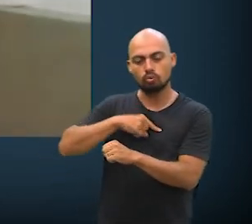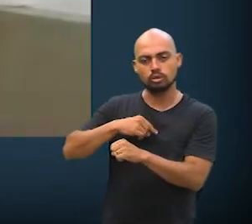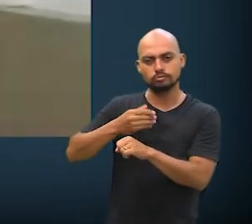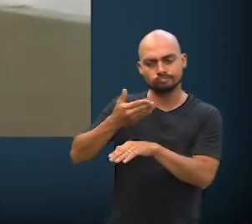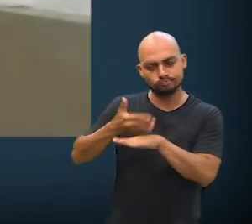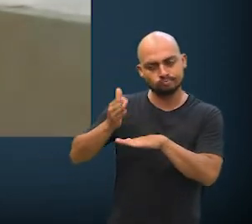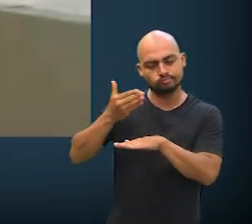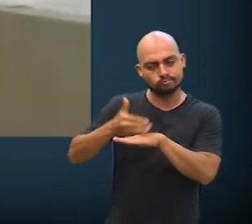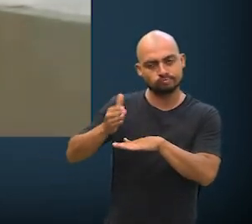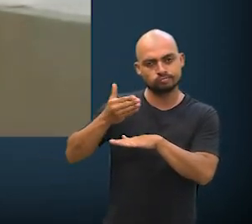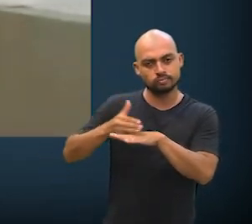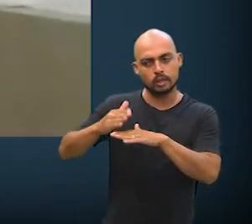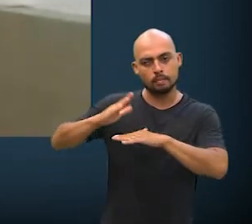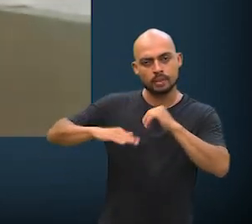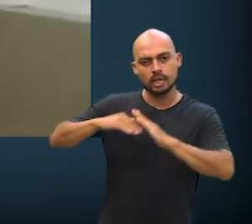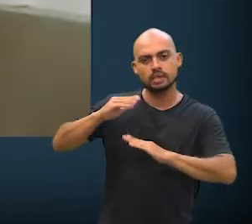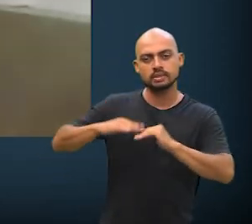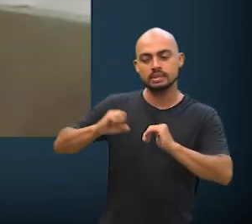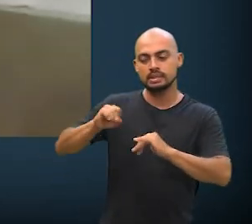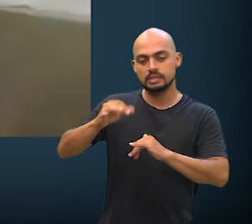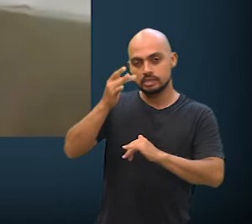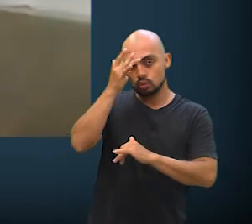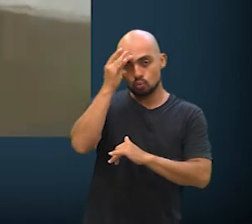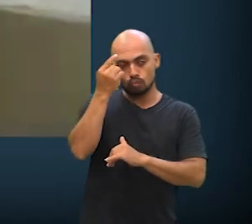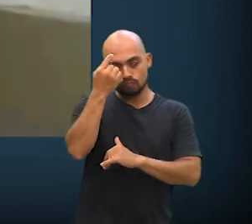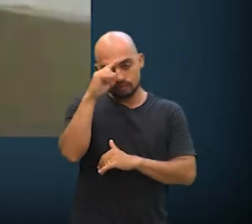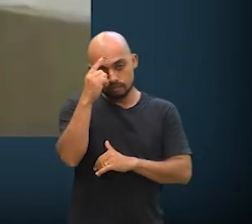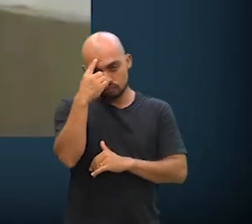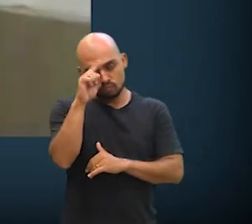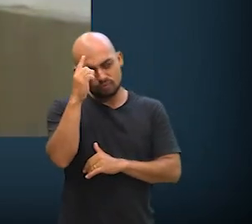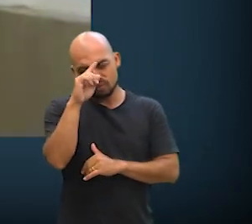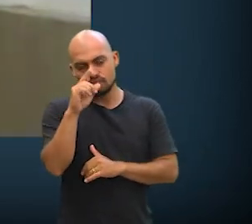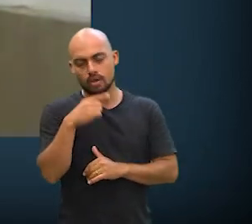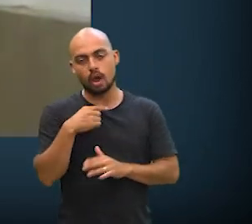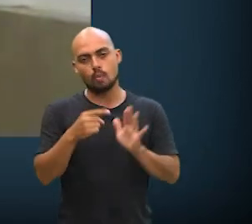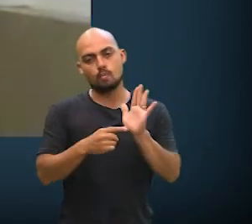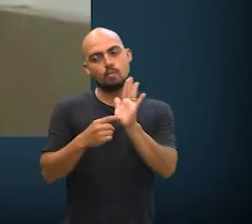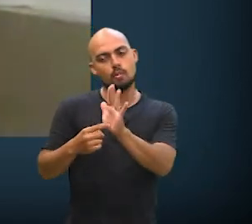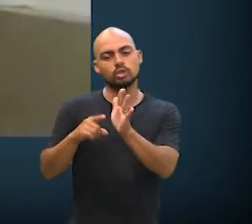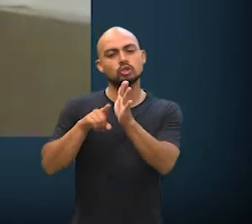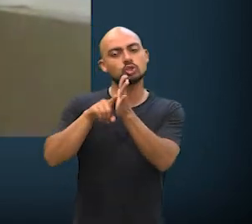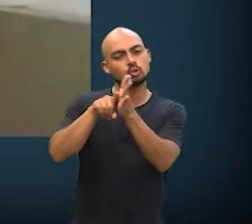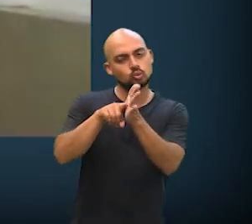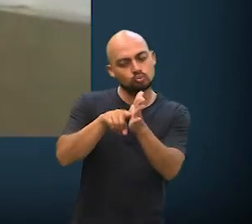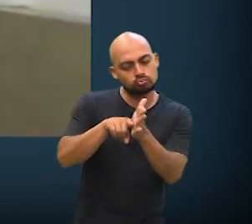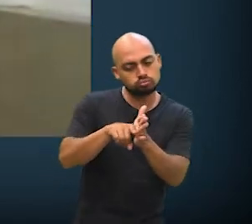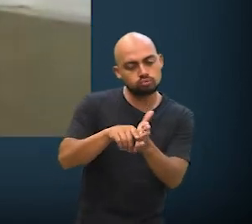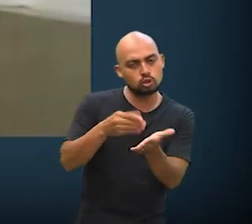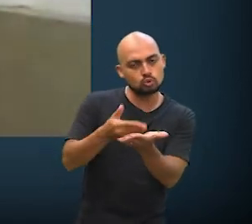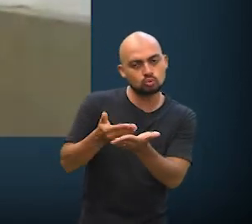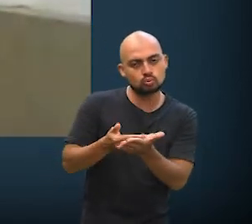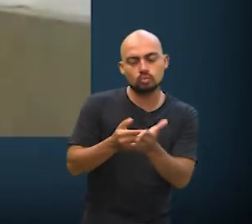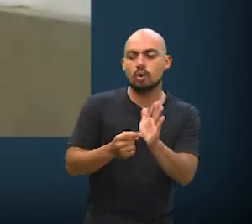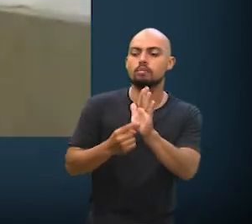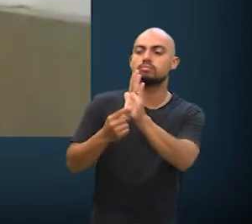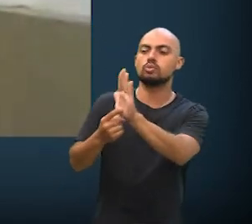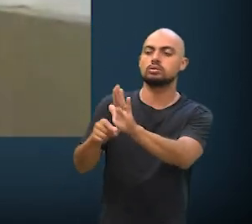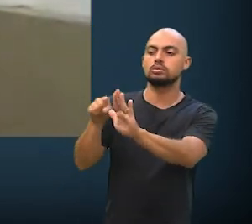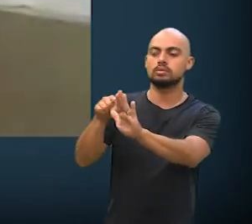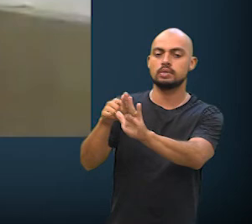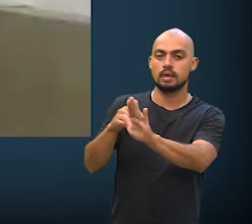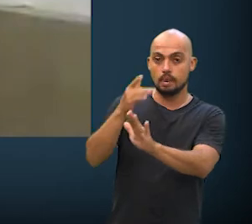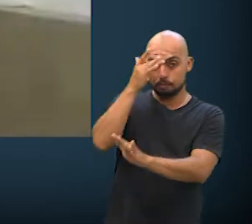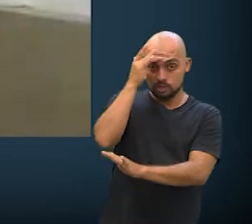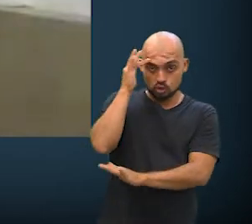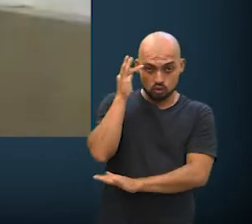exercício, né? E se a pessoa começa a duvidar, a gente tem muito estudo hoje, não só do Brasil, do resto do mundo, mostrando que uma